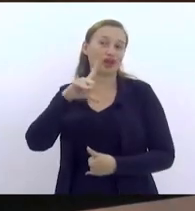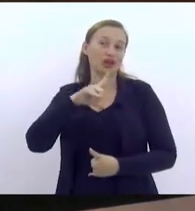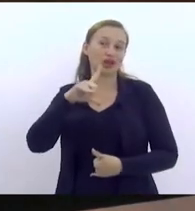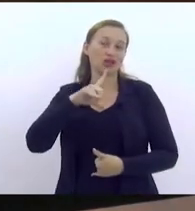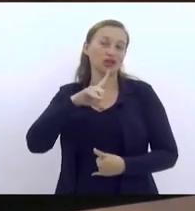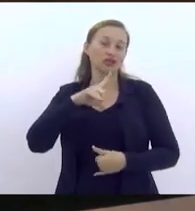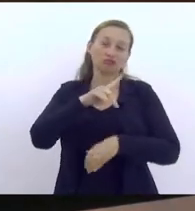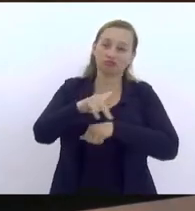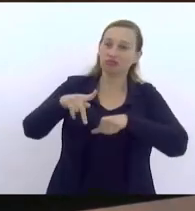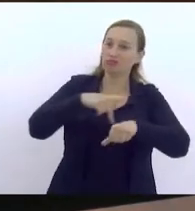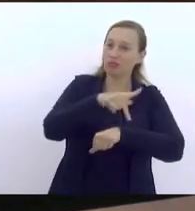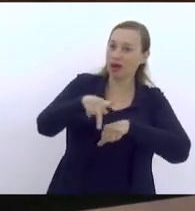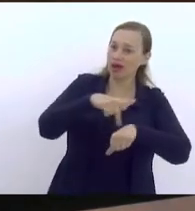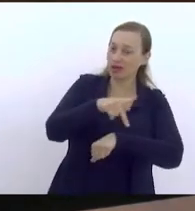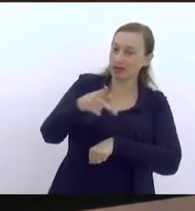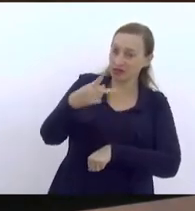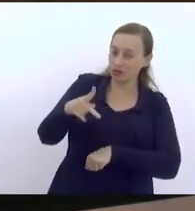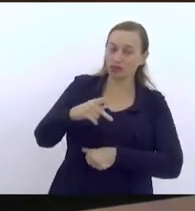seu país.